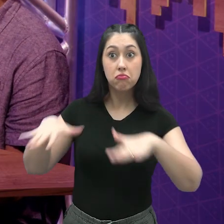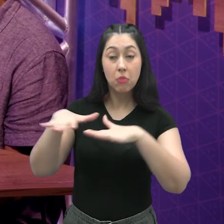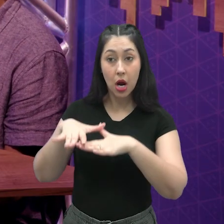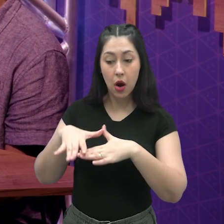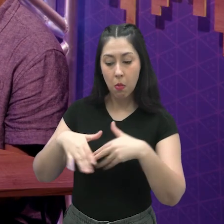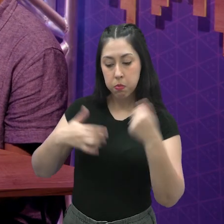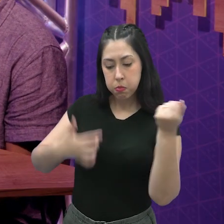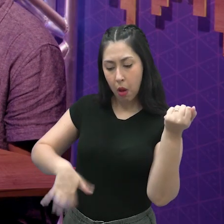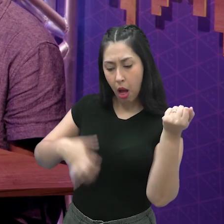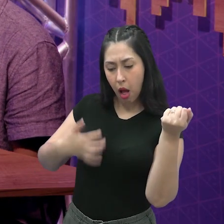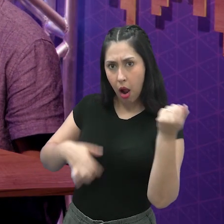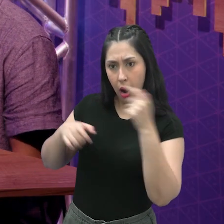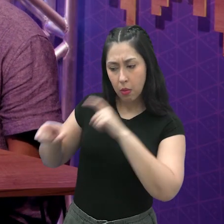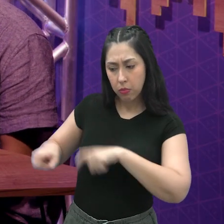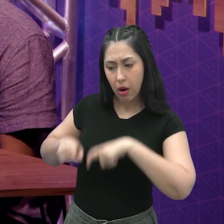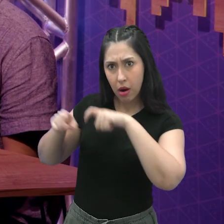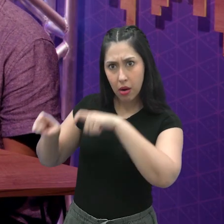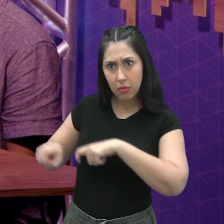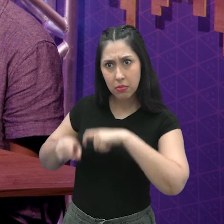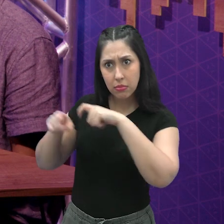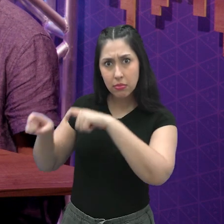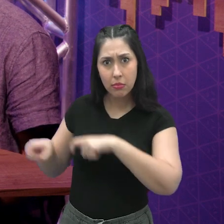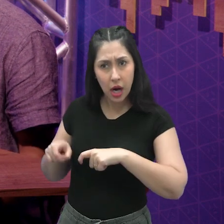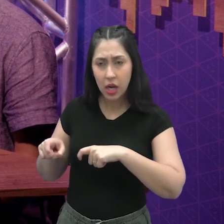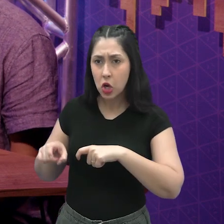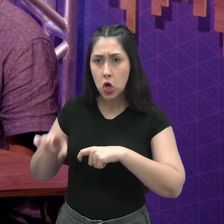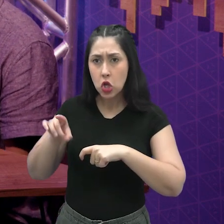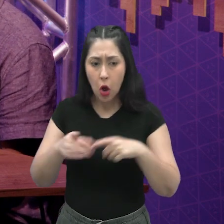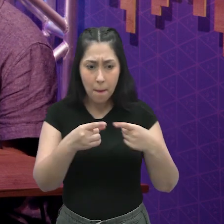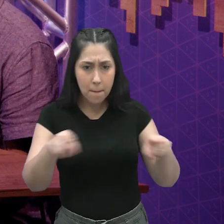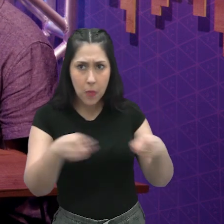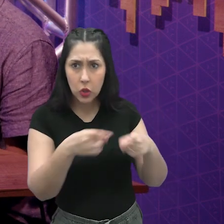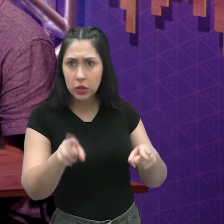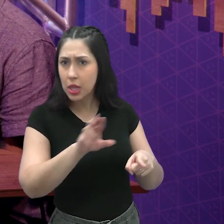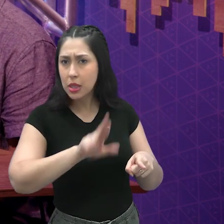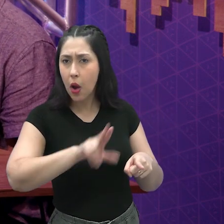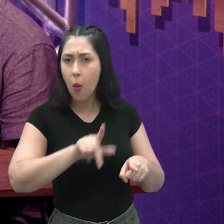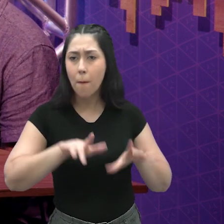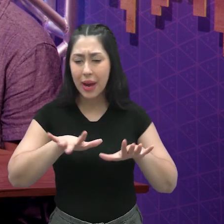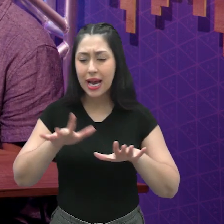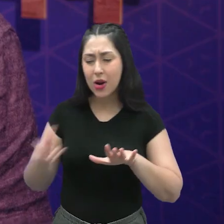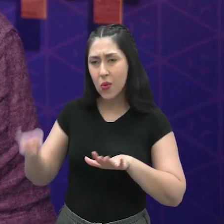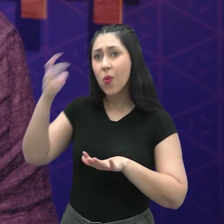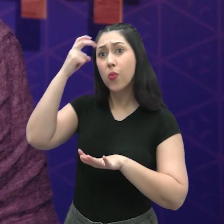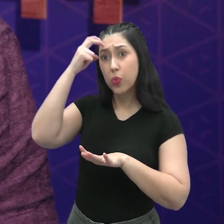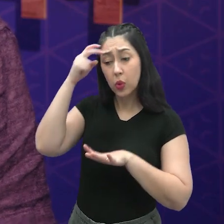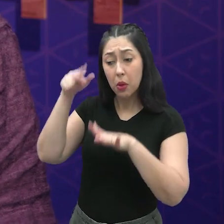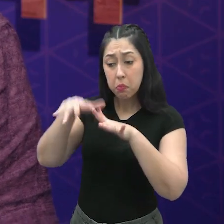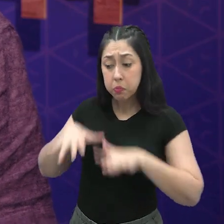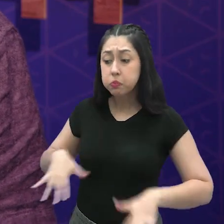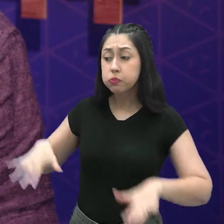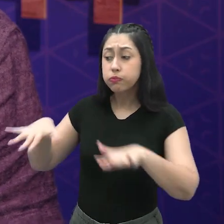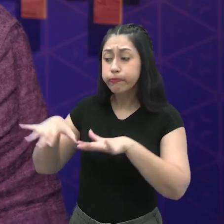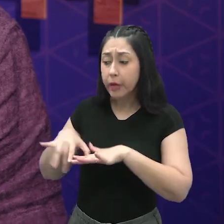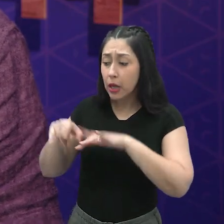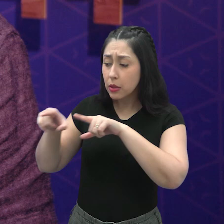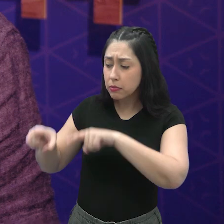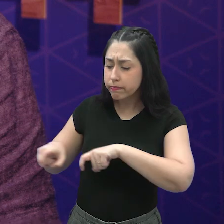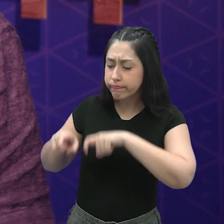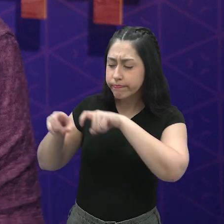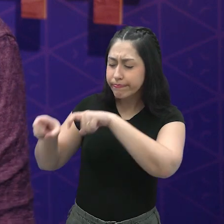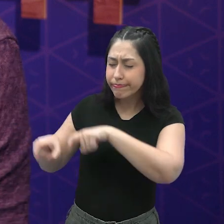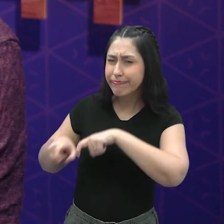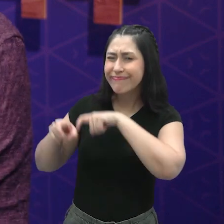o sertanejo, essa cultura sertaneja, não só o estilo musical, não só o gênero de música sertaneja, mas